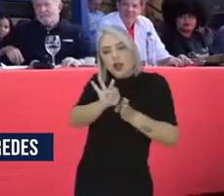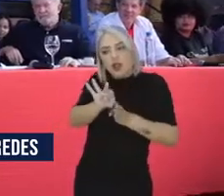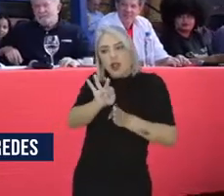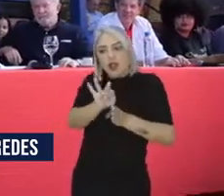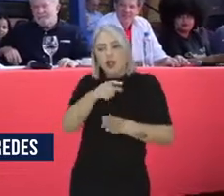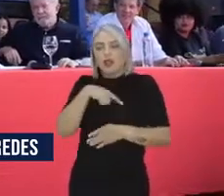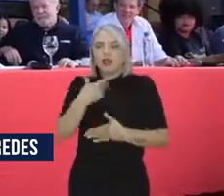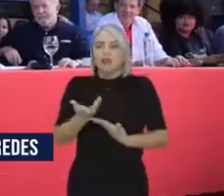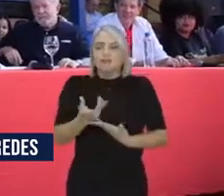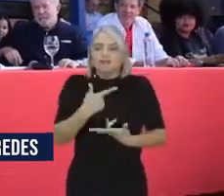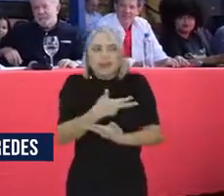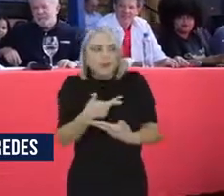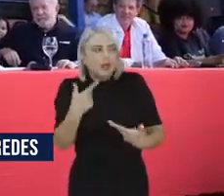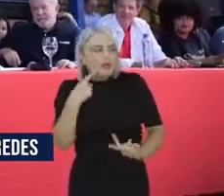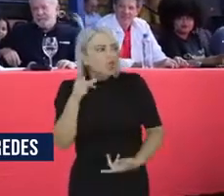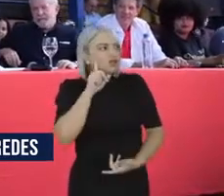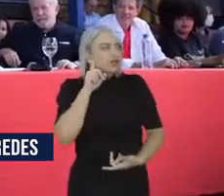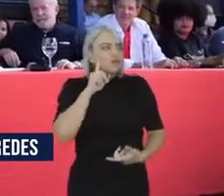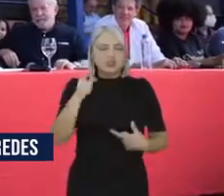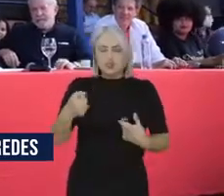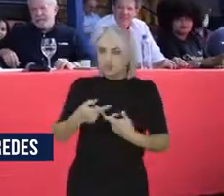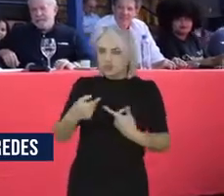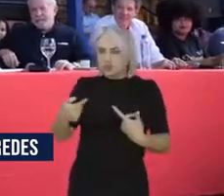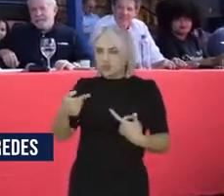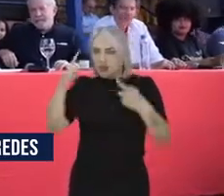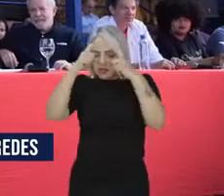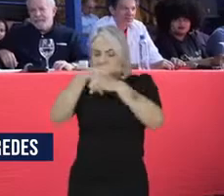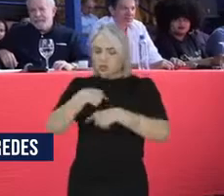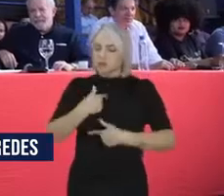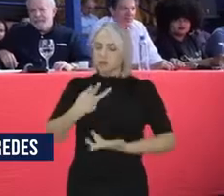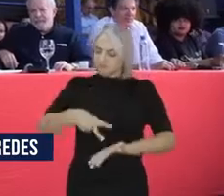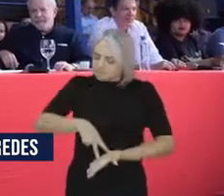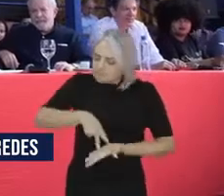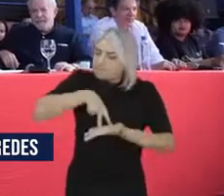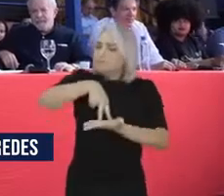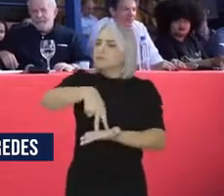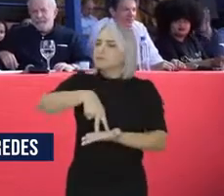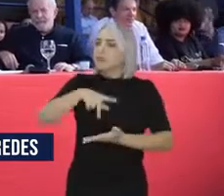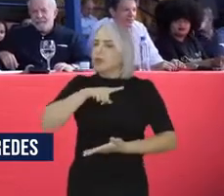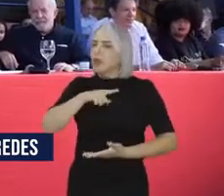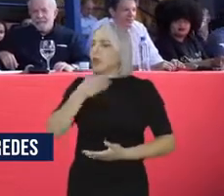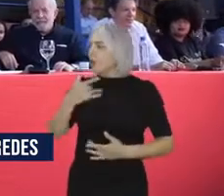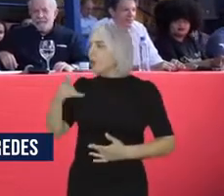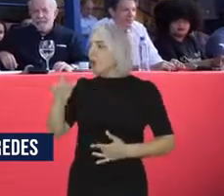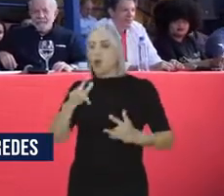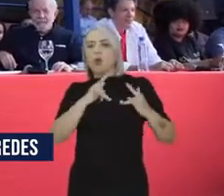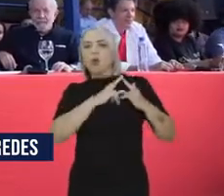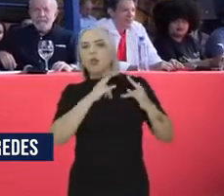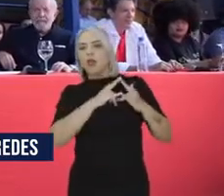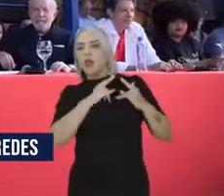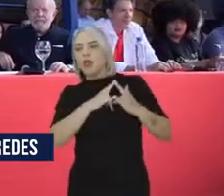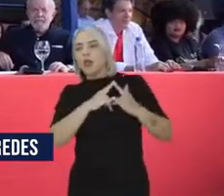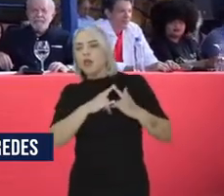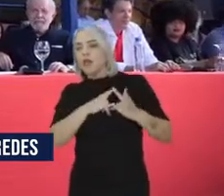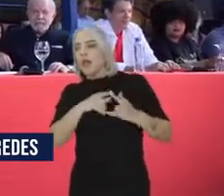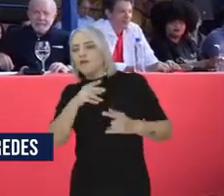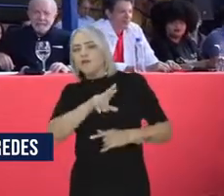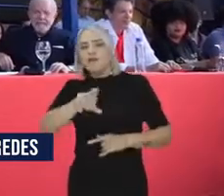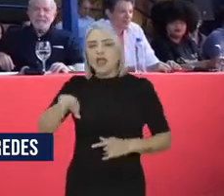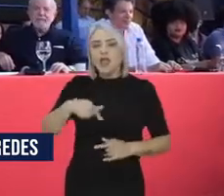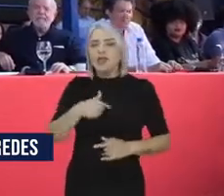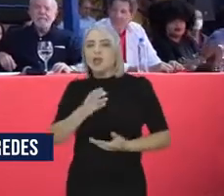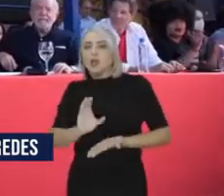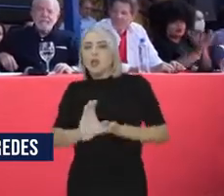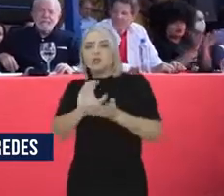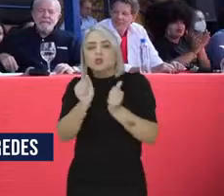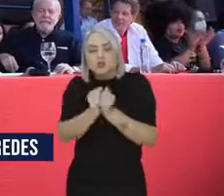difíceis do dia a dia, e a gente consegue se manter firme. Tem meus companheiros aqui, a Indira, a Mariana, o Gil, que são conselheiros junto comigo, que estão na luta